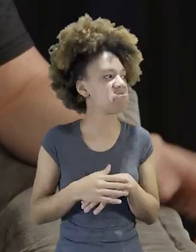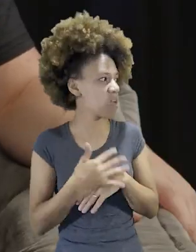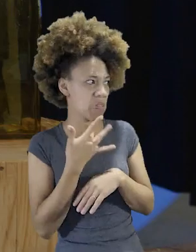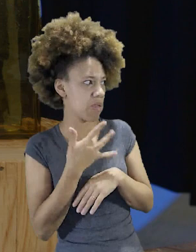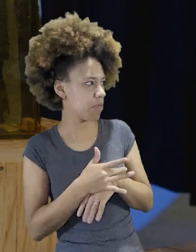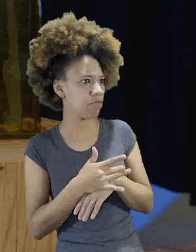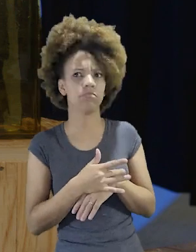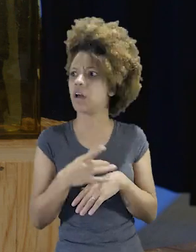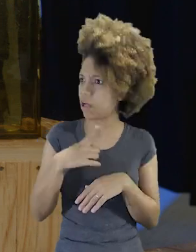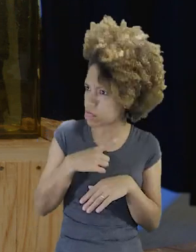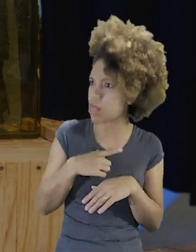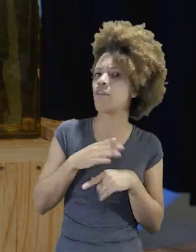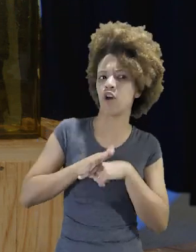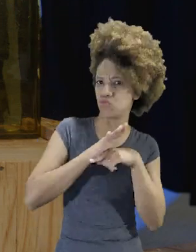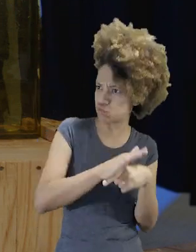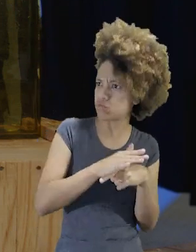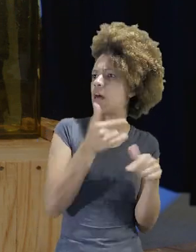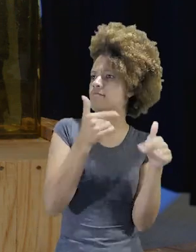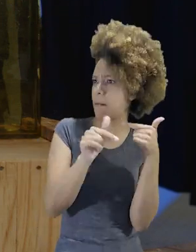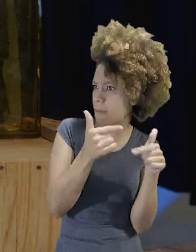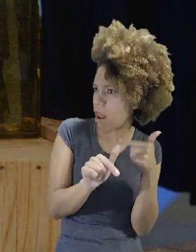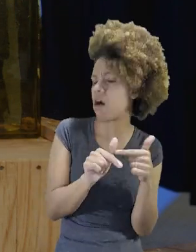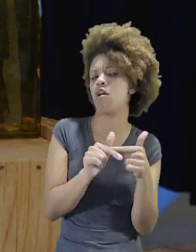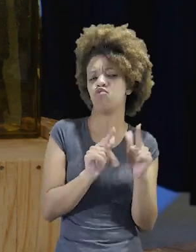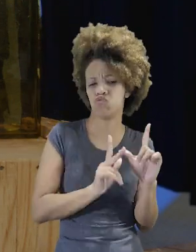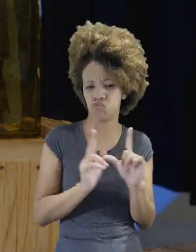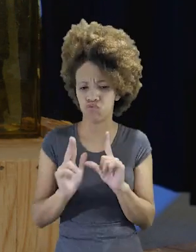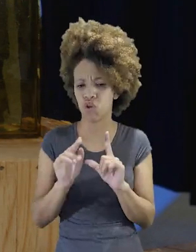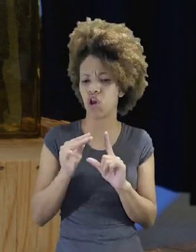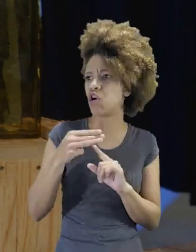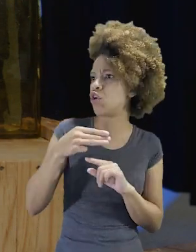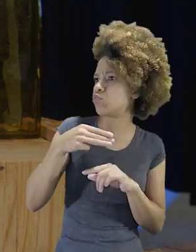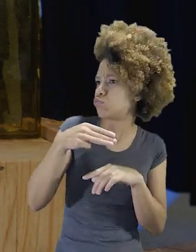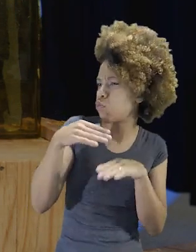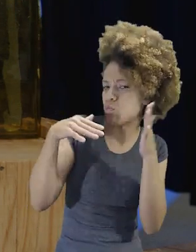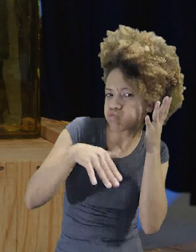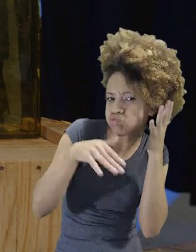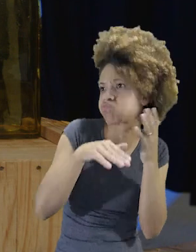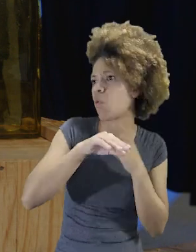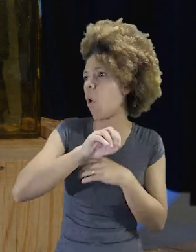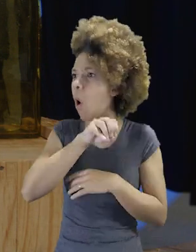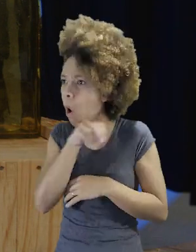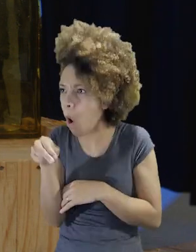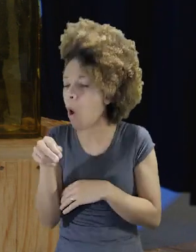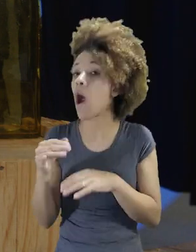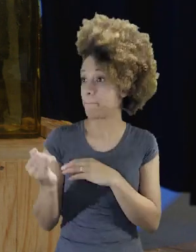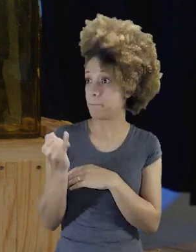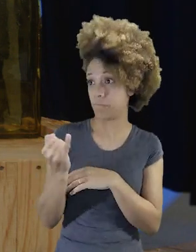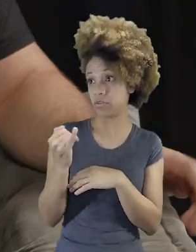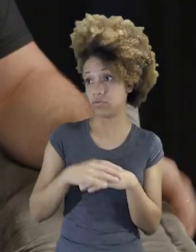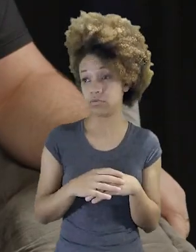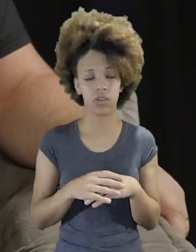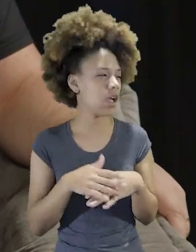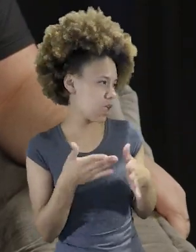eles tiveram não tiveram grande contribuição tá ligado trabalharam com DJ um etc e tal Foi eles foram muito